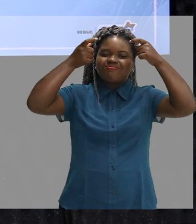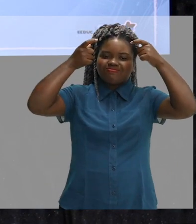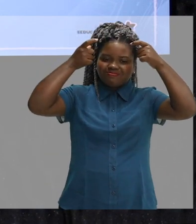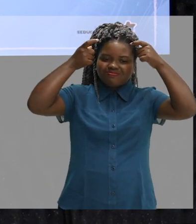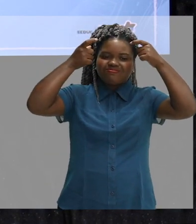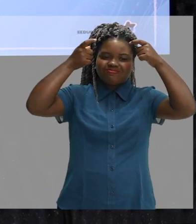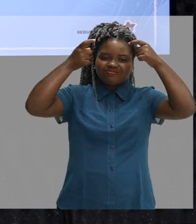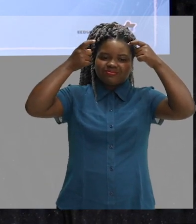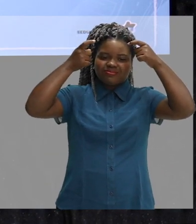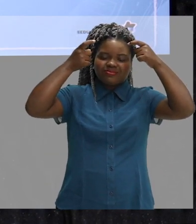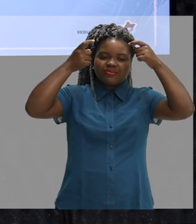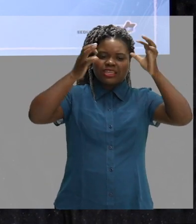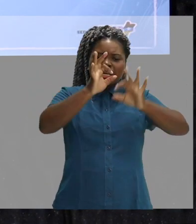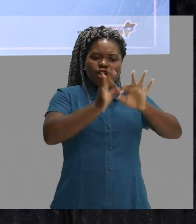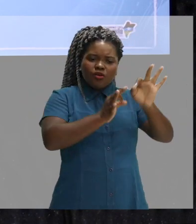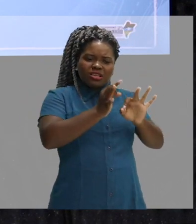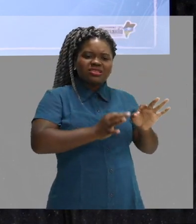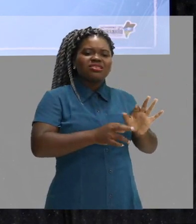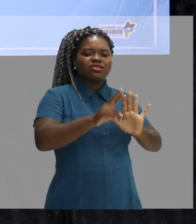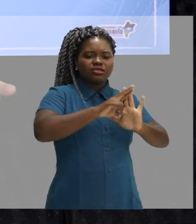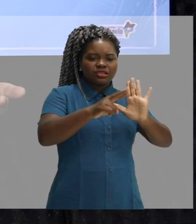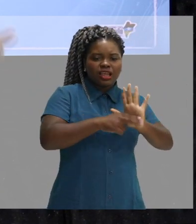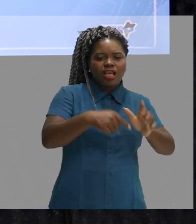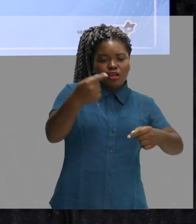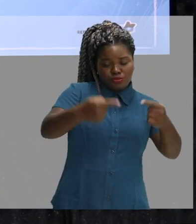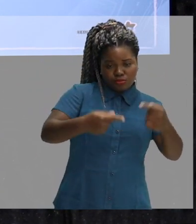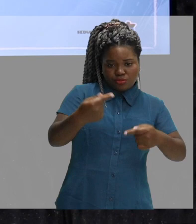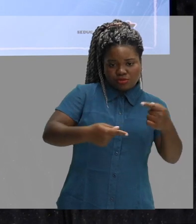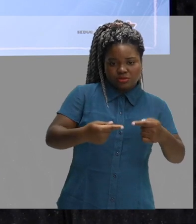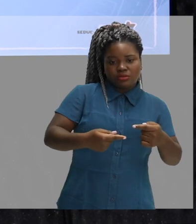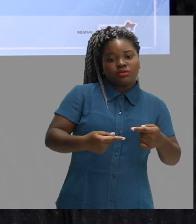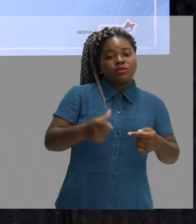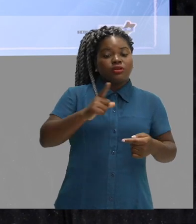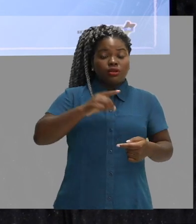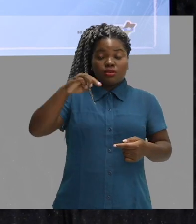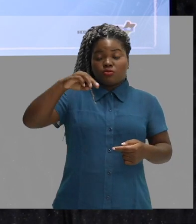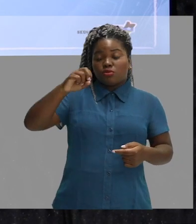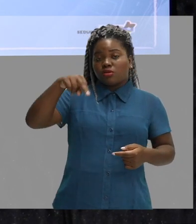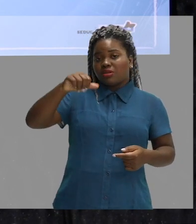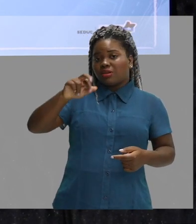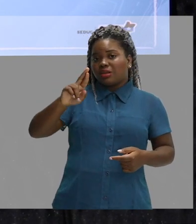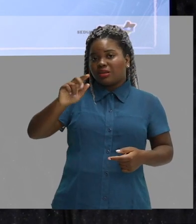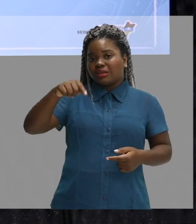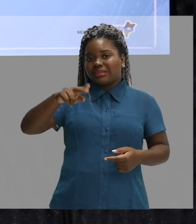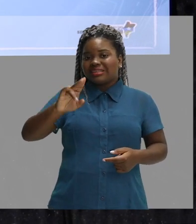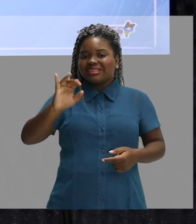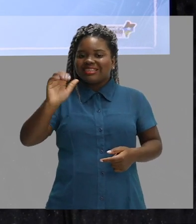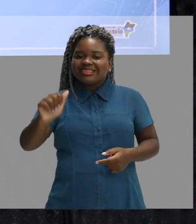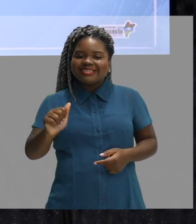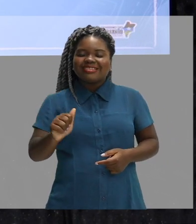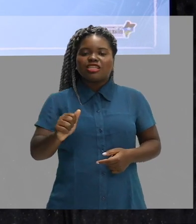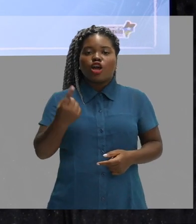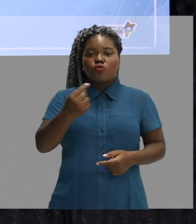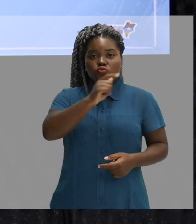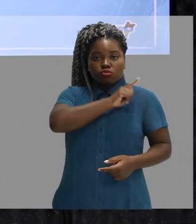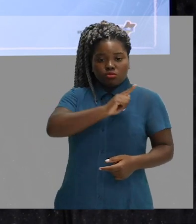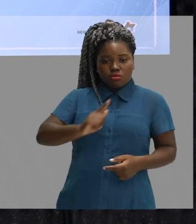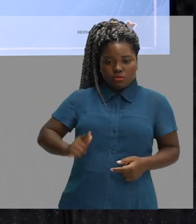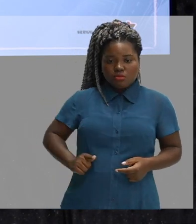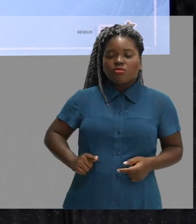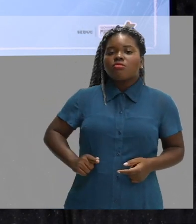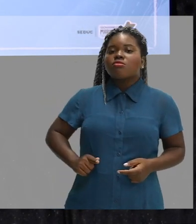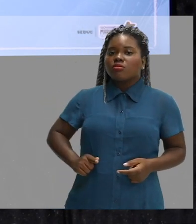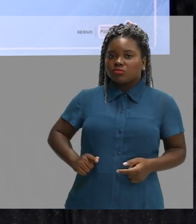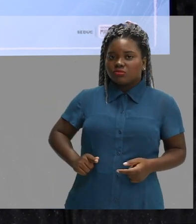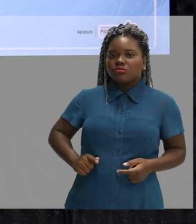regime político ideal seria uma monarquia, um só governante, absolutista, governando